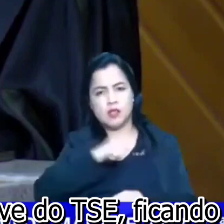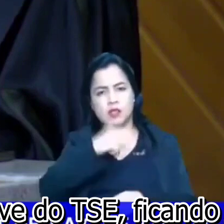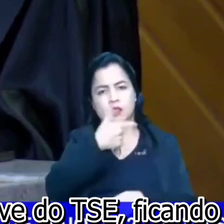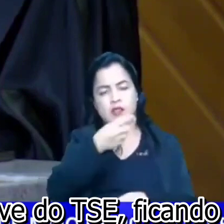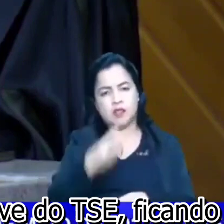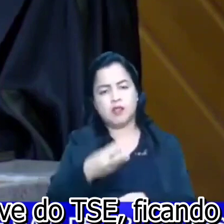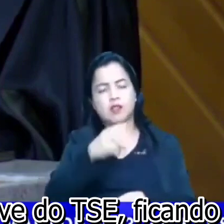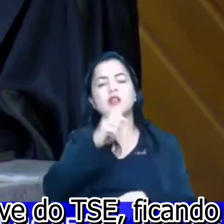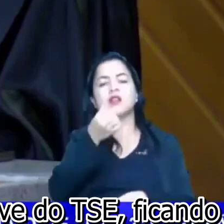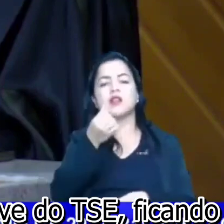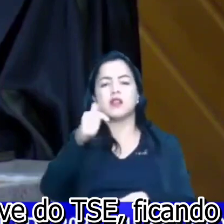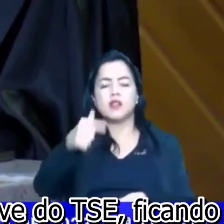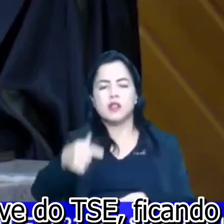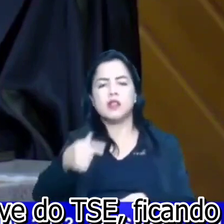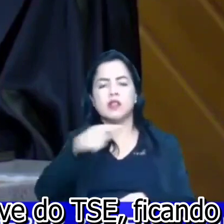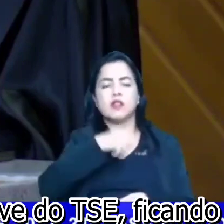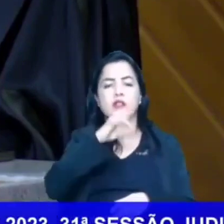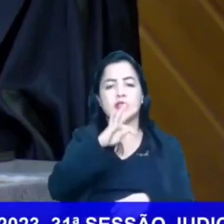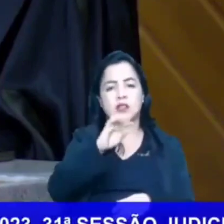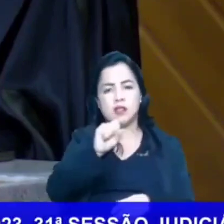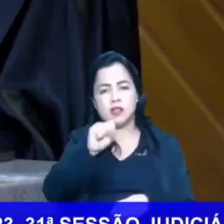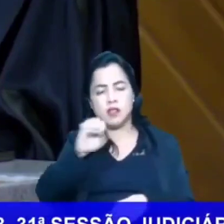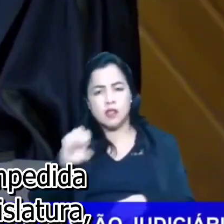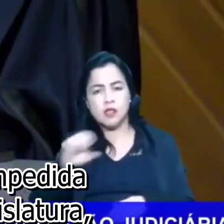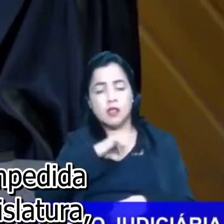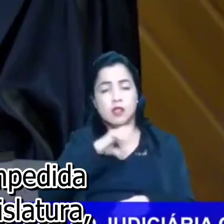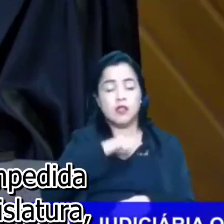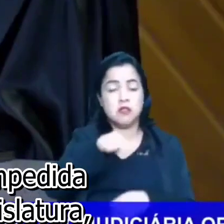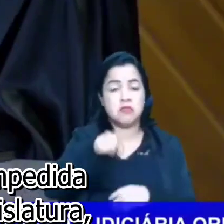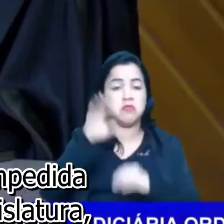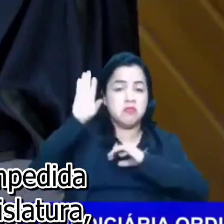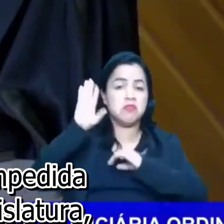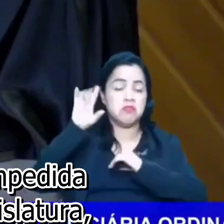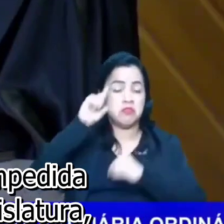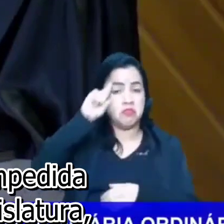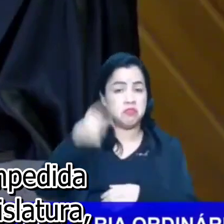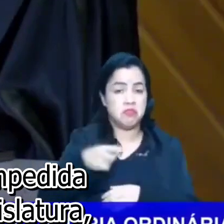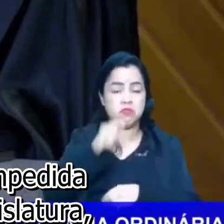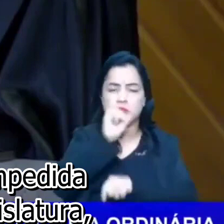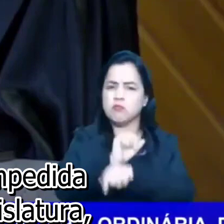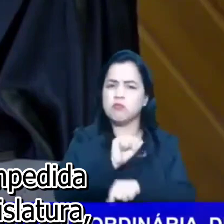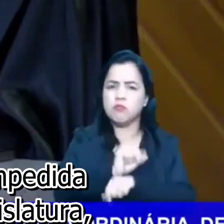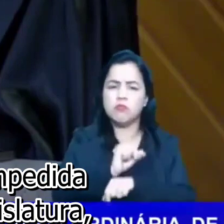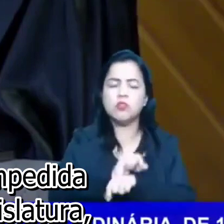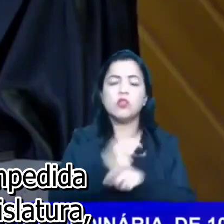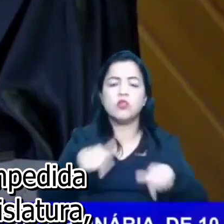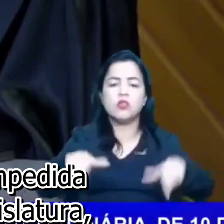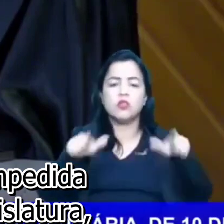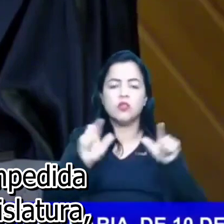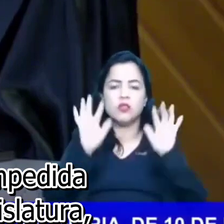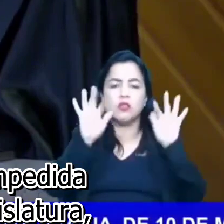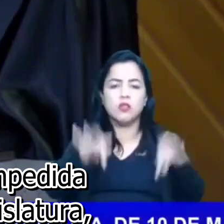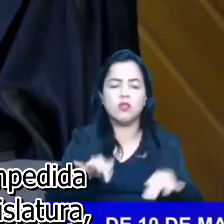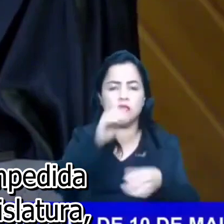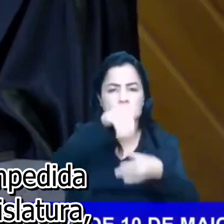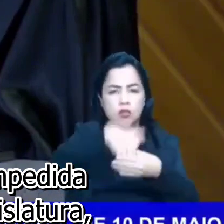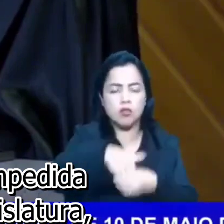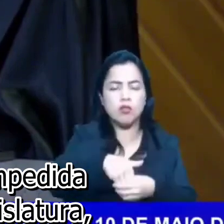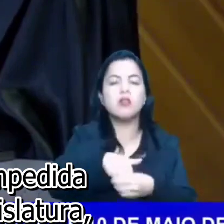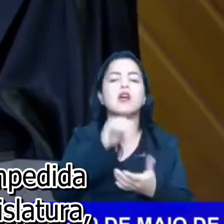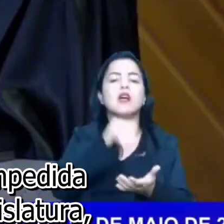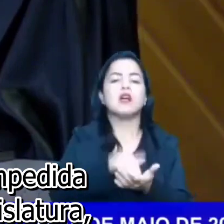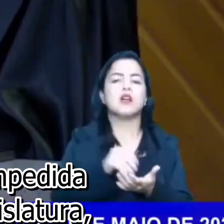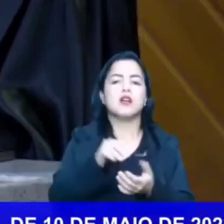23.607 de 2019 do TSE, ficando a candidata, em consequência desta decisão, impedida de obter a quitação eleitoral até o fim da